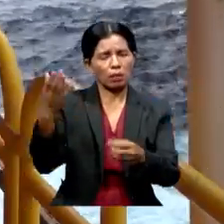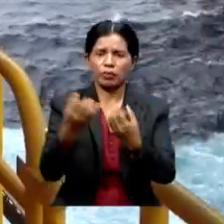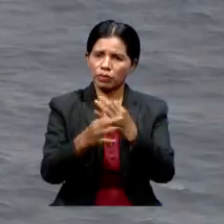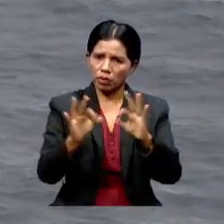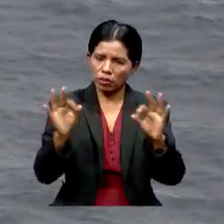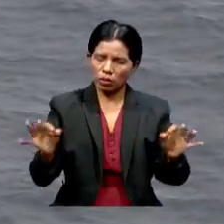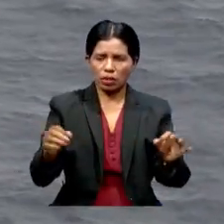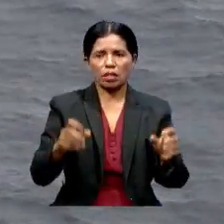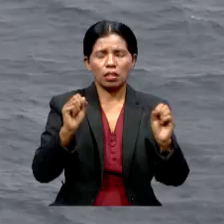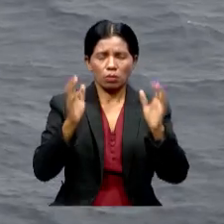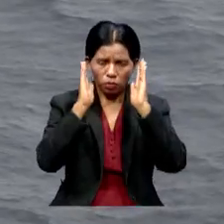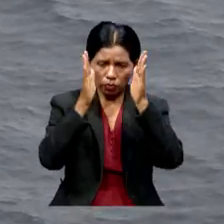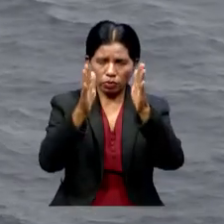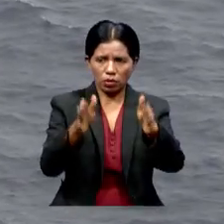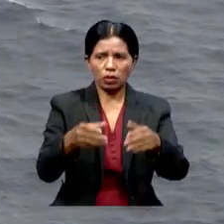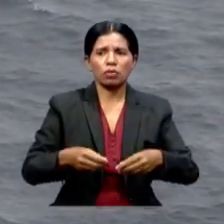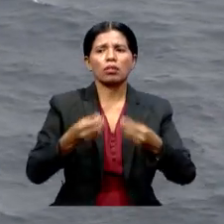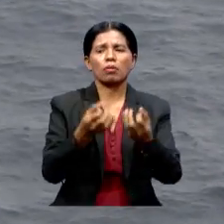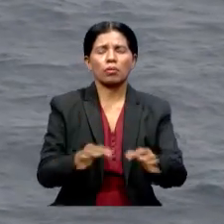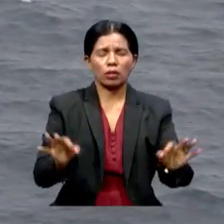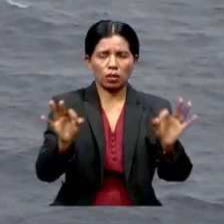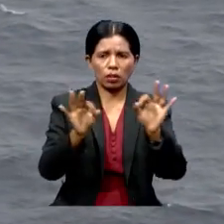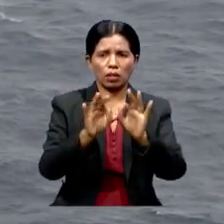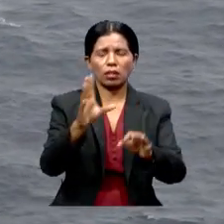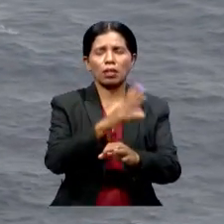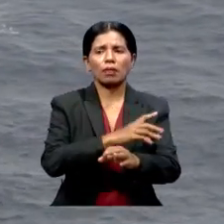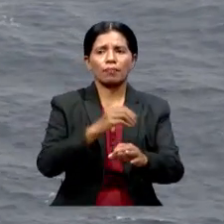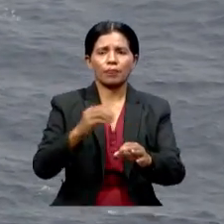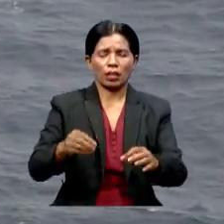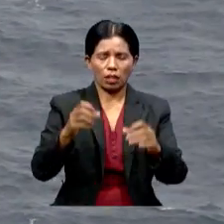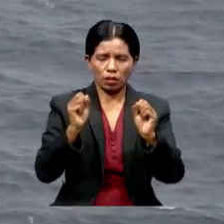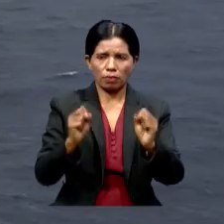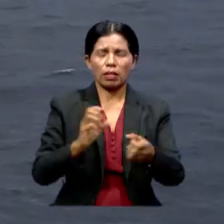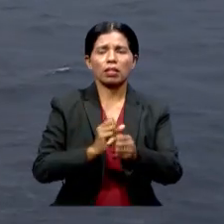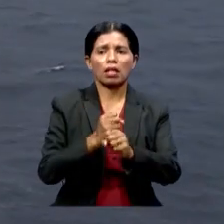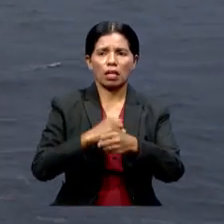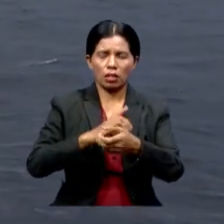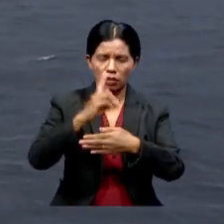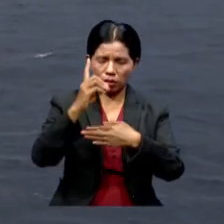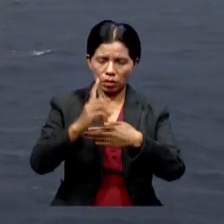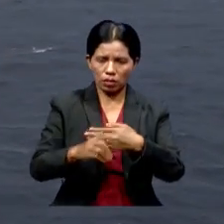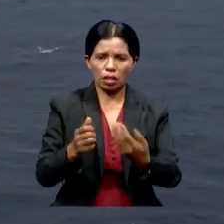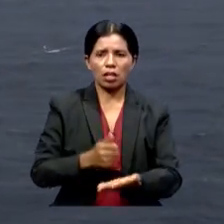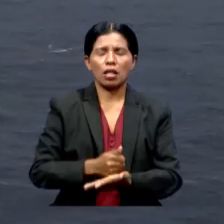nune tem que fazer atenção, não foi prioridade para campo Greater Sunrise a tu belejalo desenvolvimento